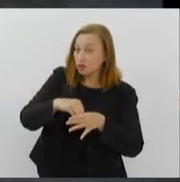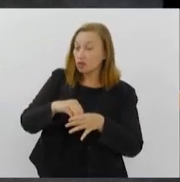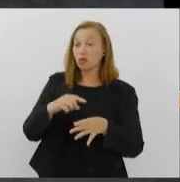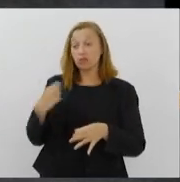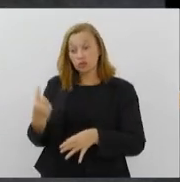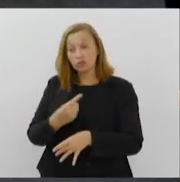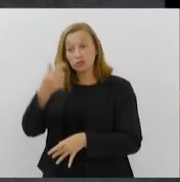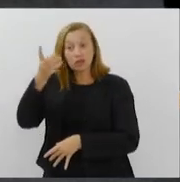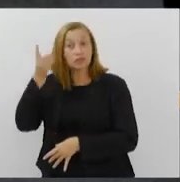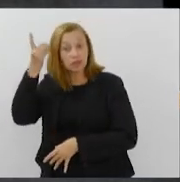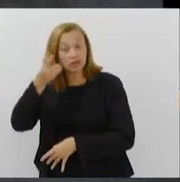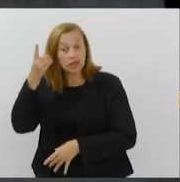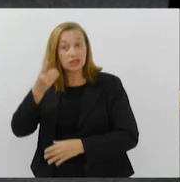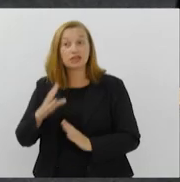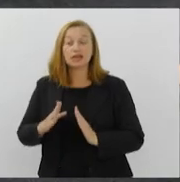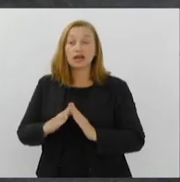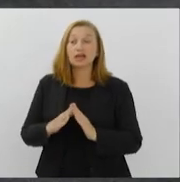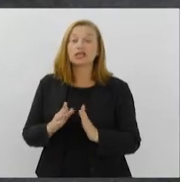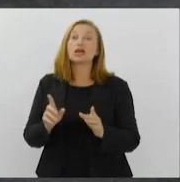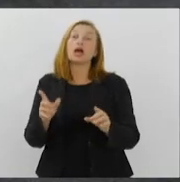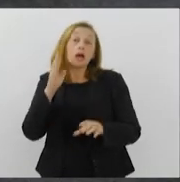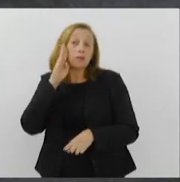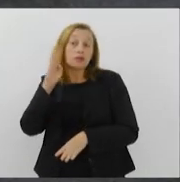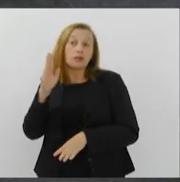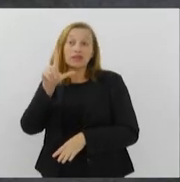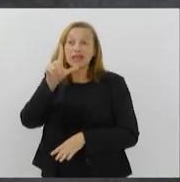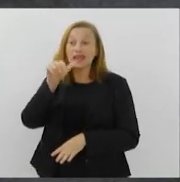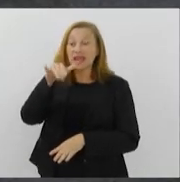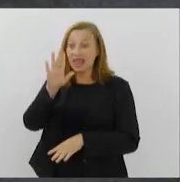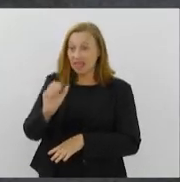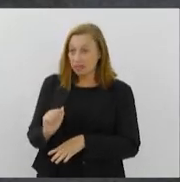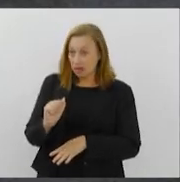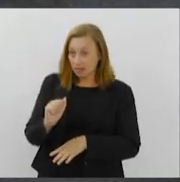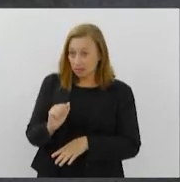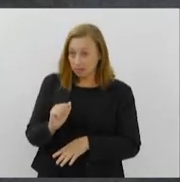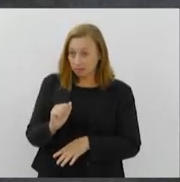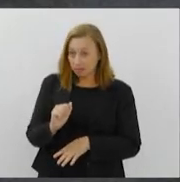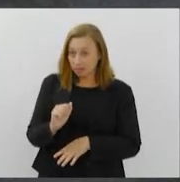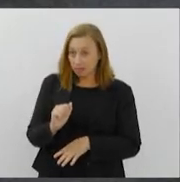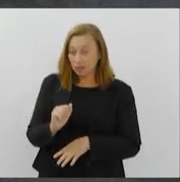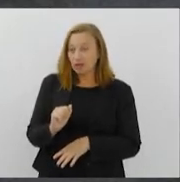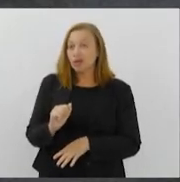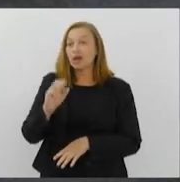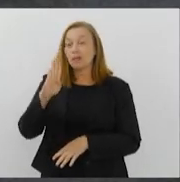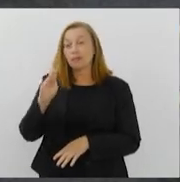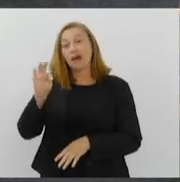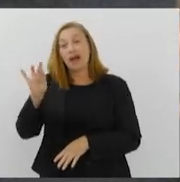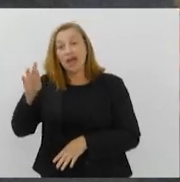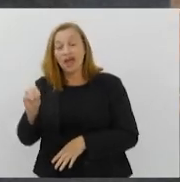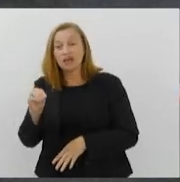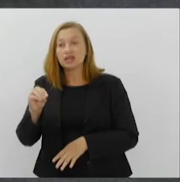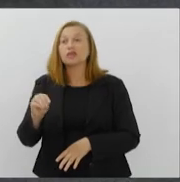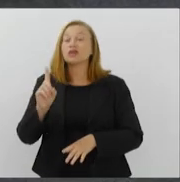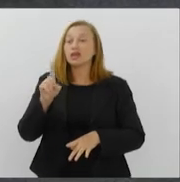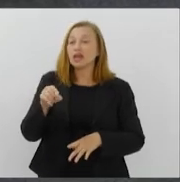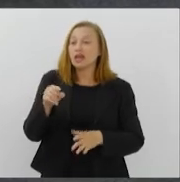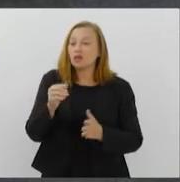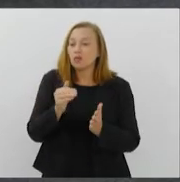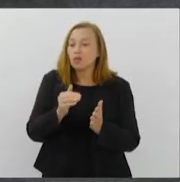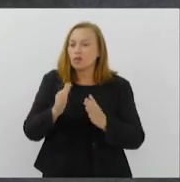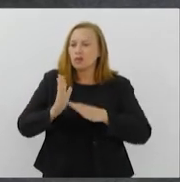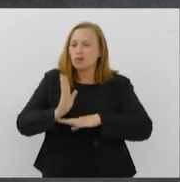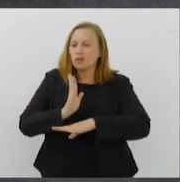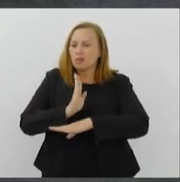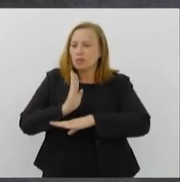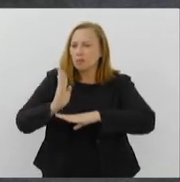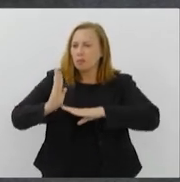mas especialmente Lima Barreto, que é um marco do que a gente chama de pré-modernismo aqui no Brasil, mas que vai muito além.